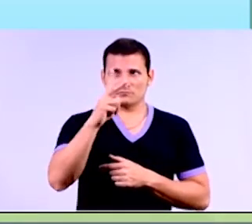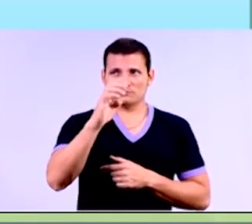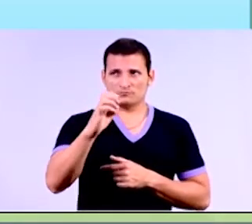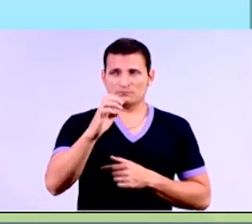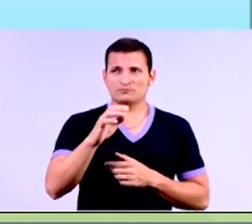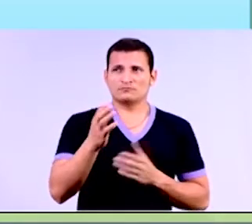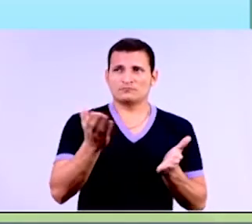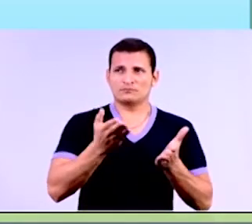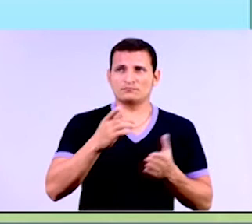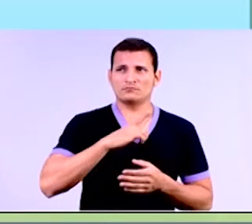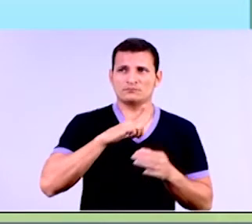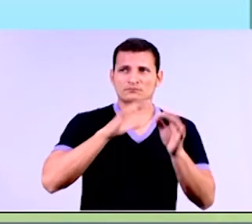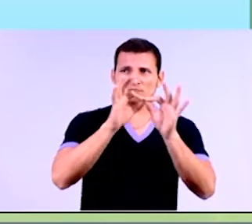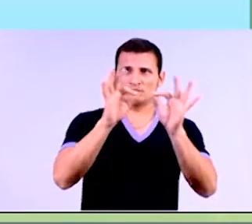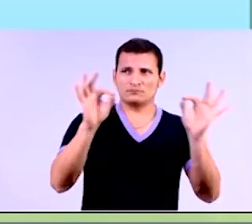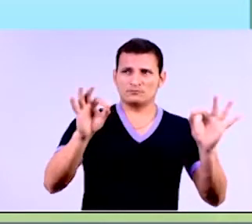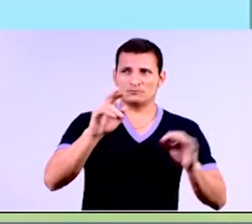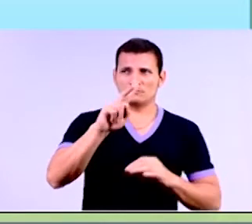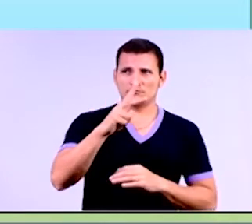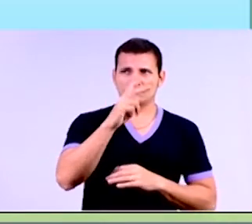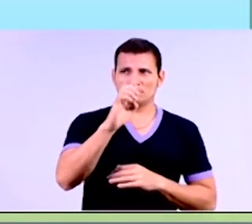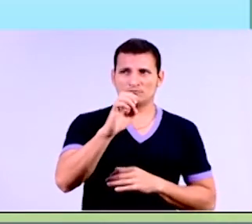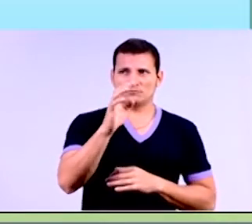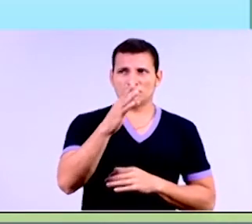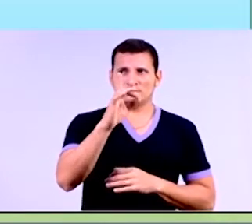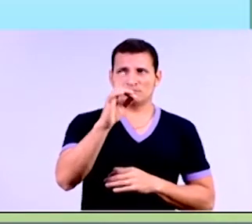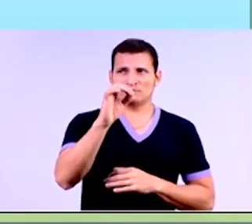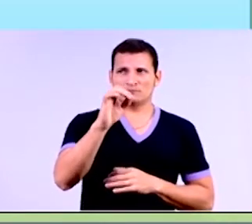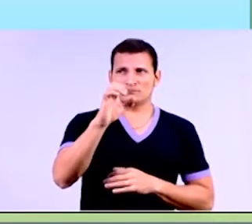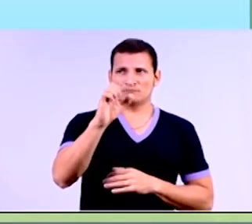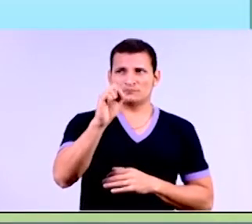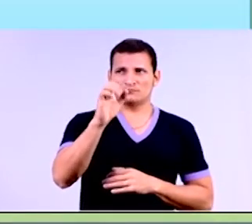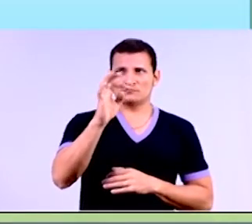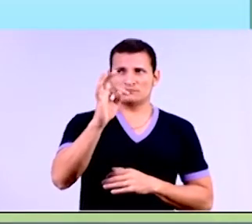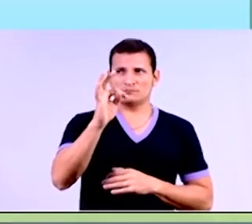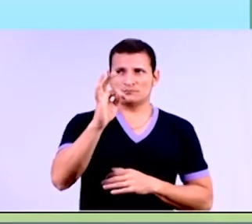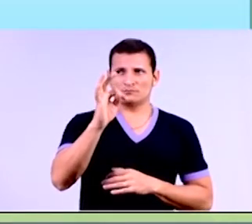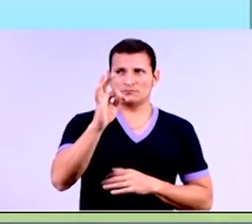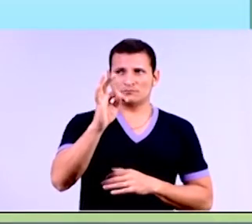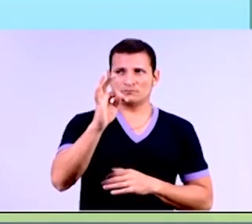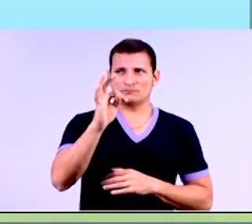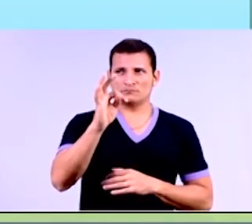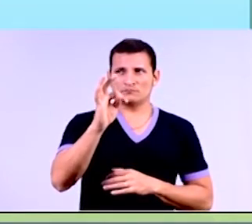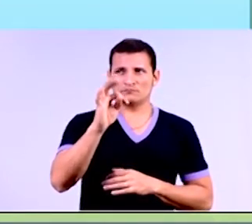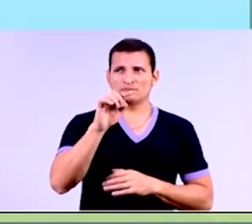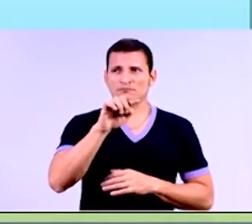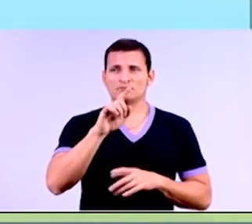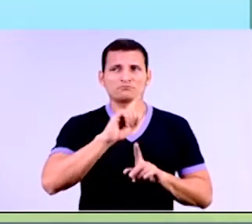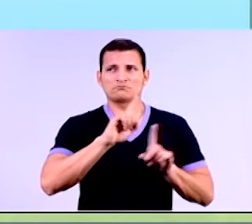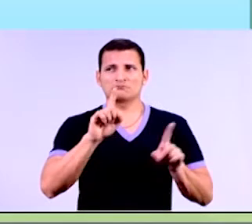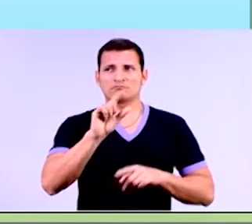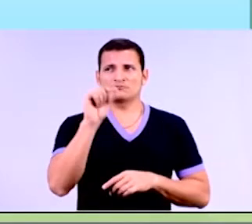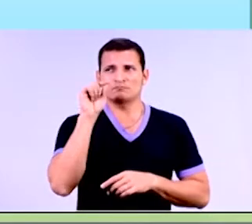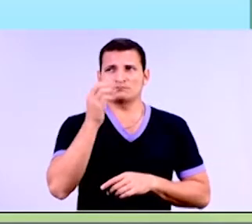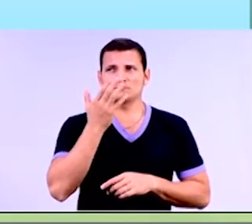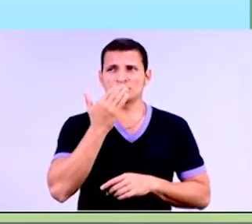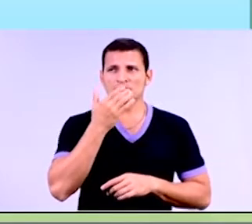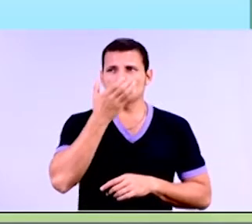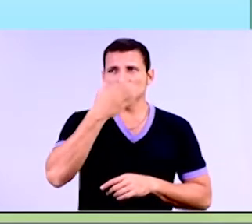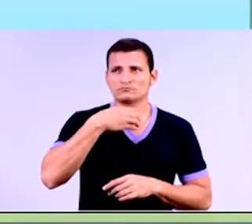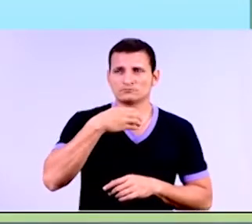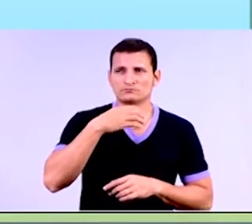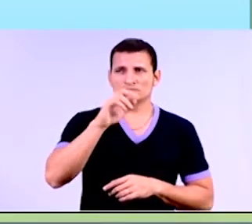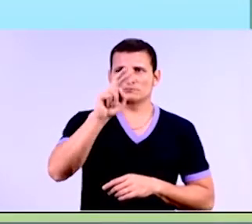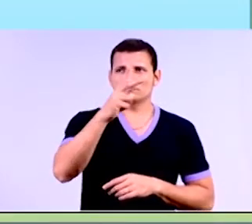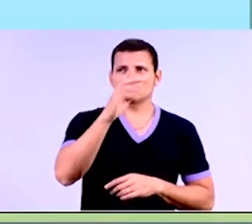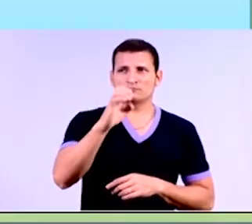temos aqui, he doesn't prefer to eat fruit. Ele não prefere comer fruta. Então, com he, she,